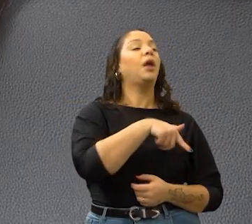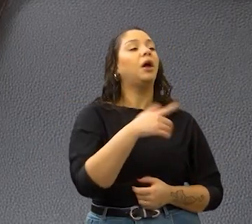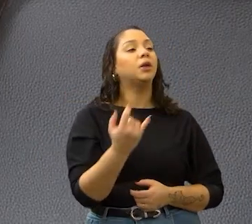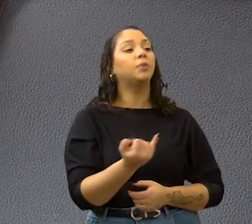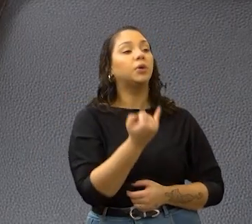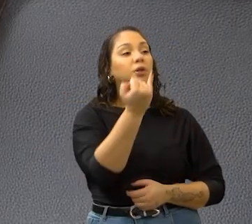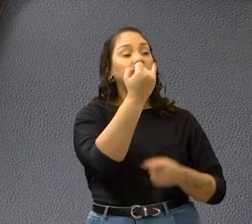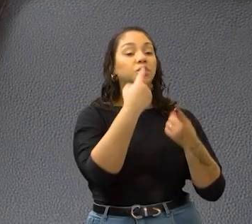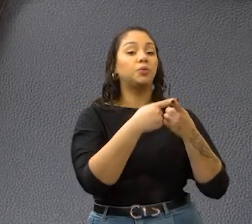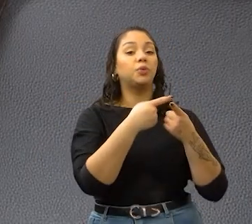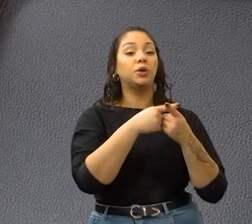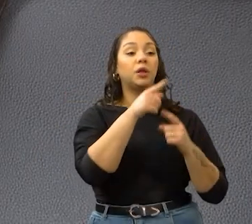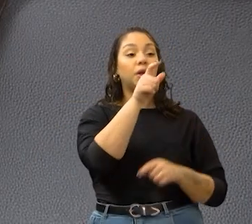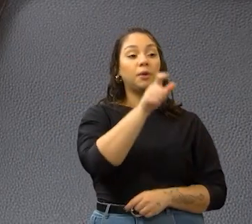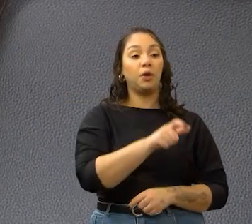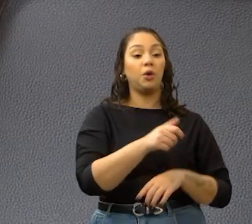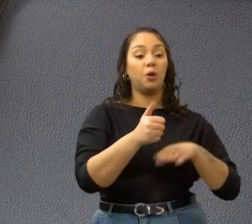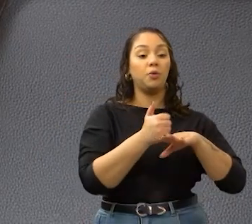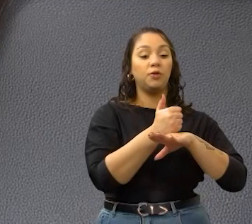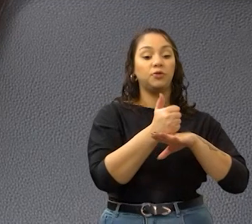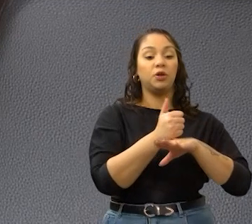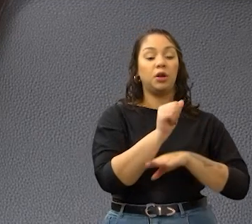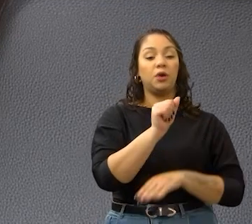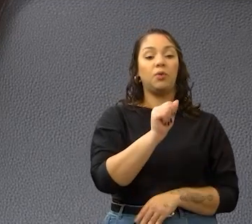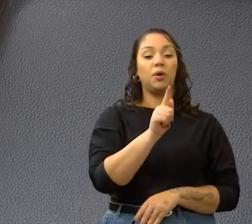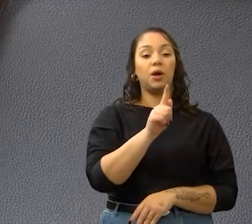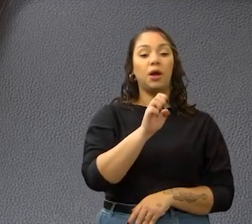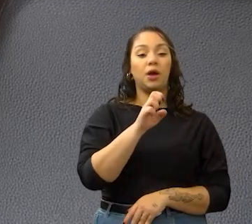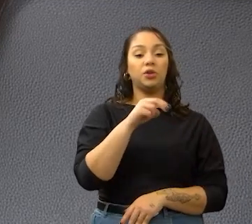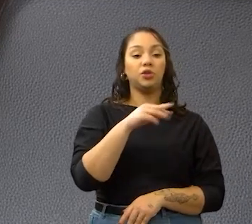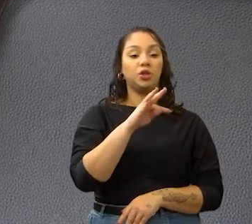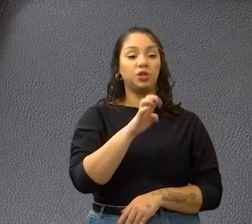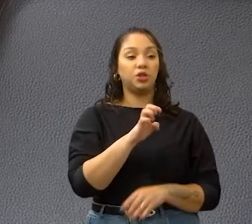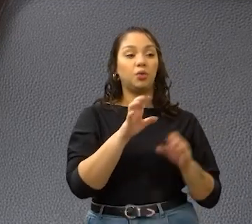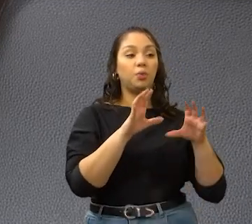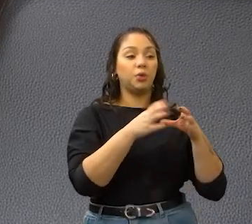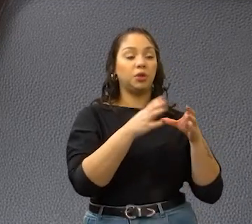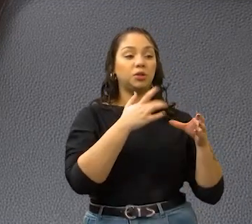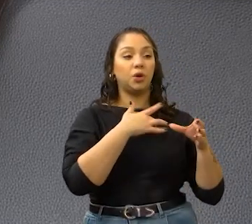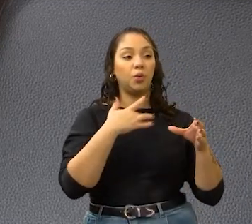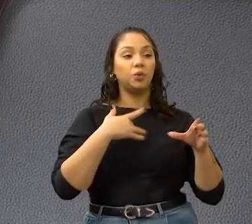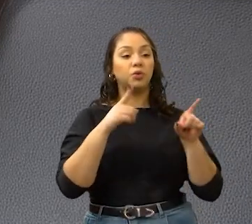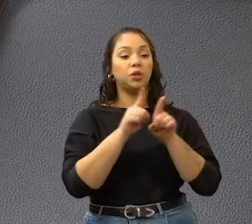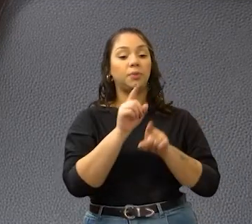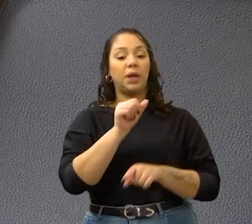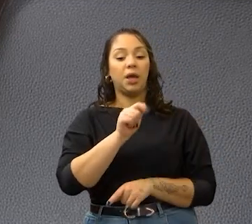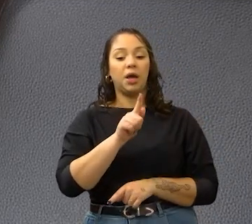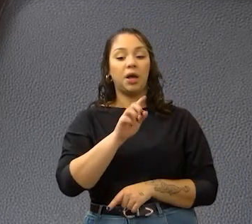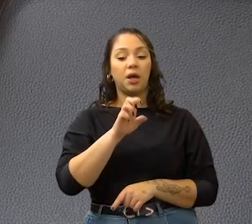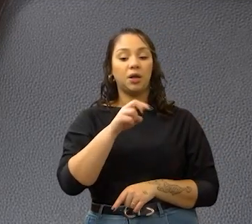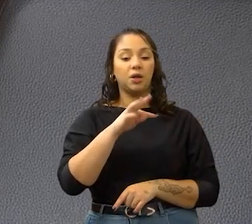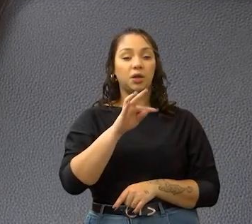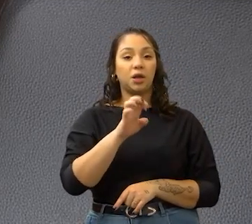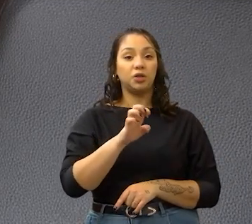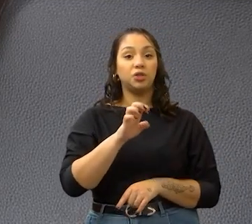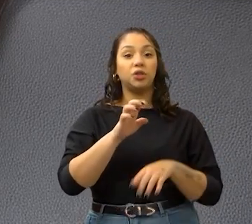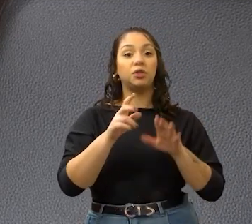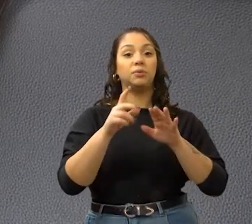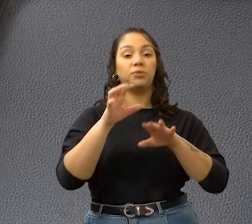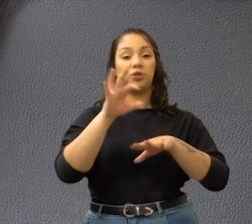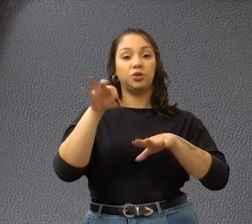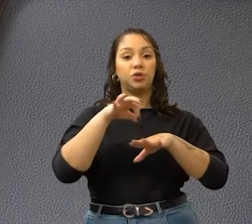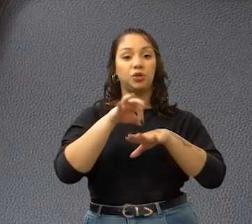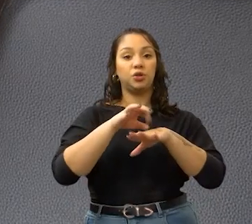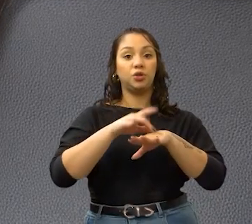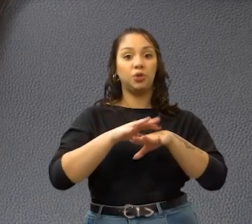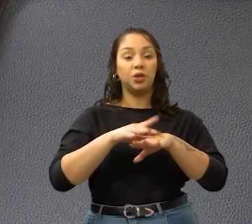muito importante porque o agente comunitário de saúde, né, e o agente de endemias, muitas vezes a gente vê ele no bairro,